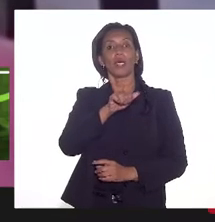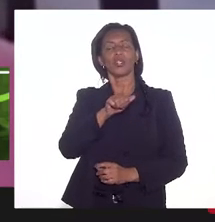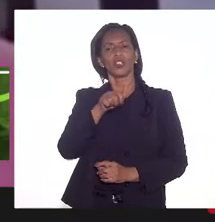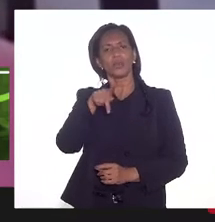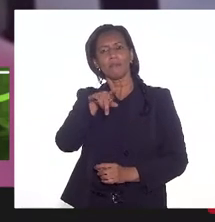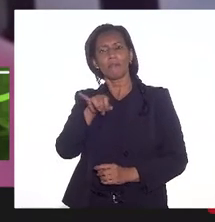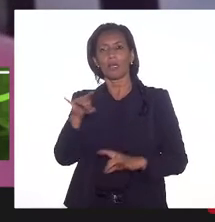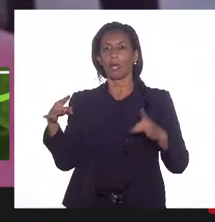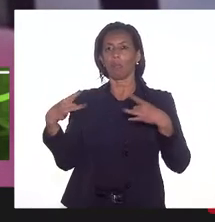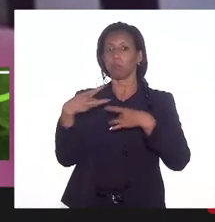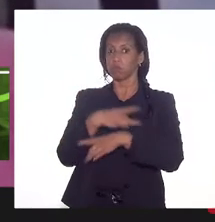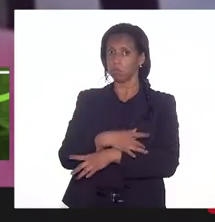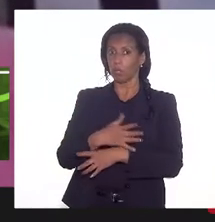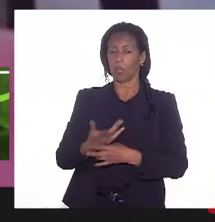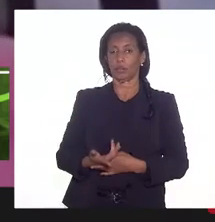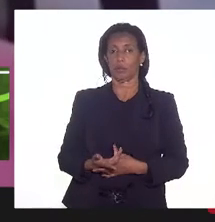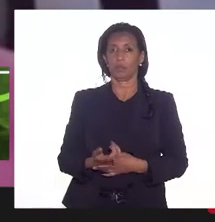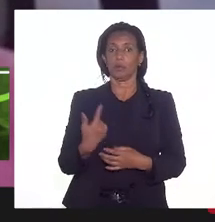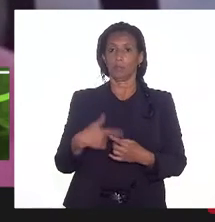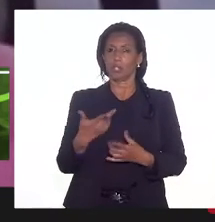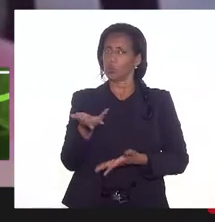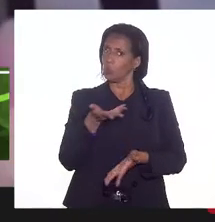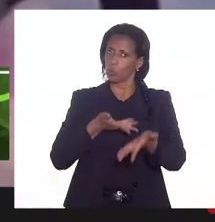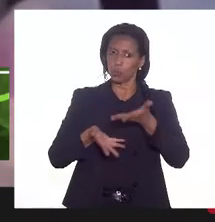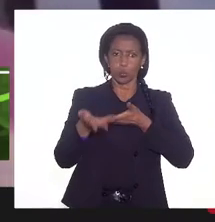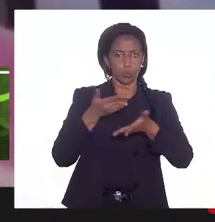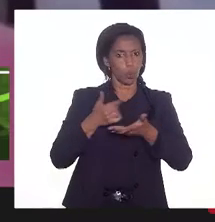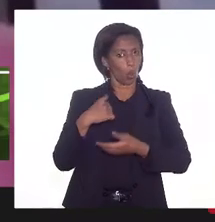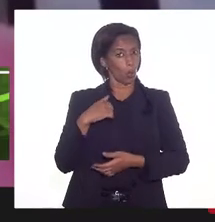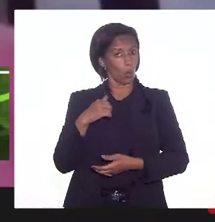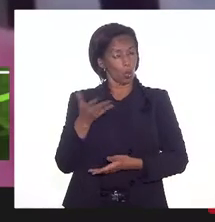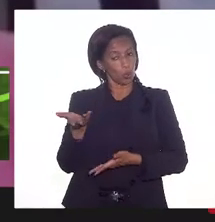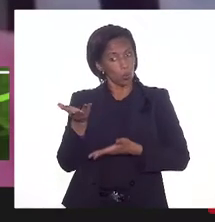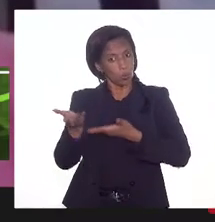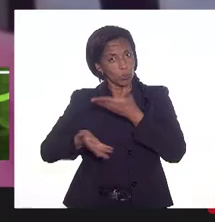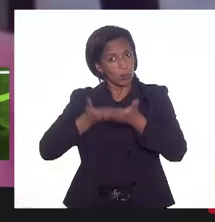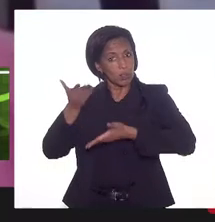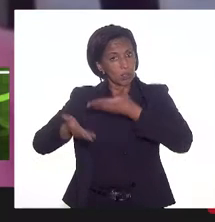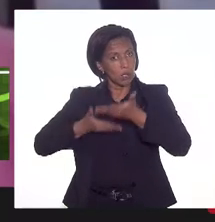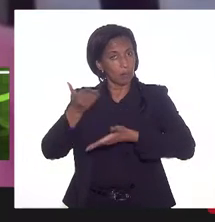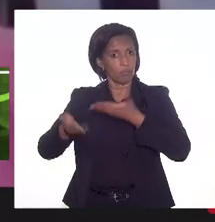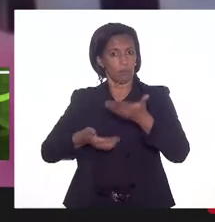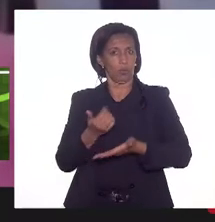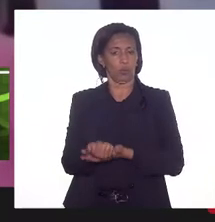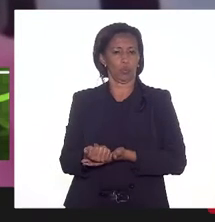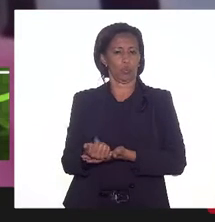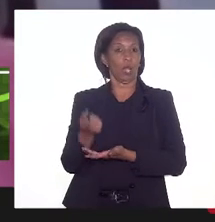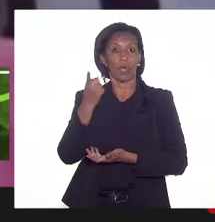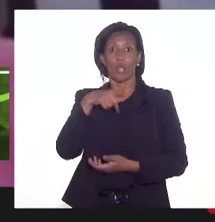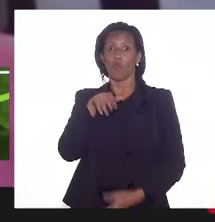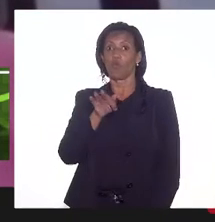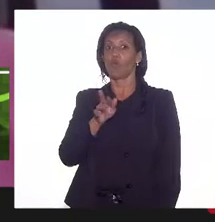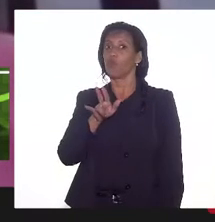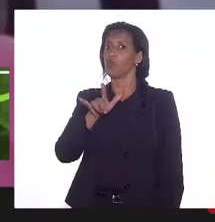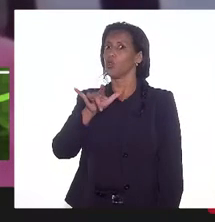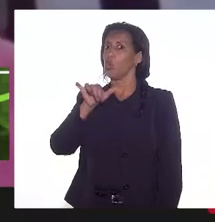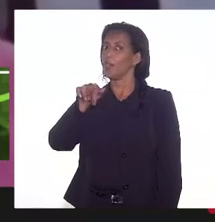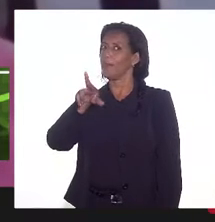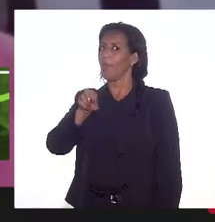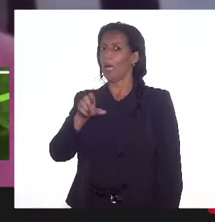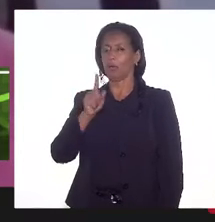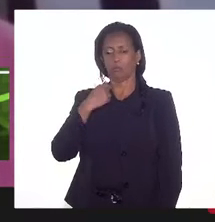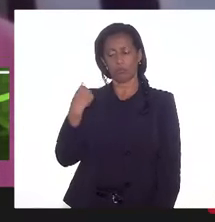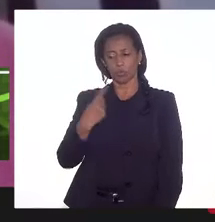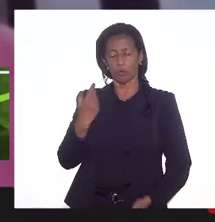aqui à disposição para a gente poder servir nós somos servidores públicos não funcionários públicos nós estamos aqui para